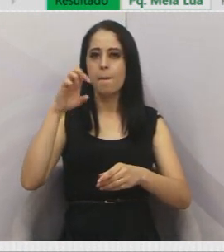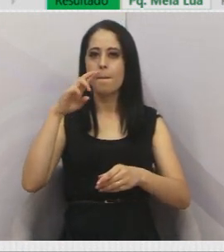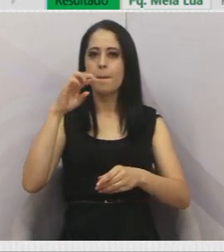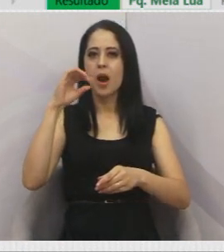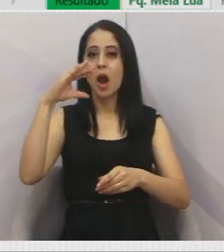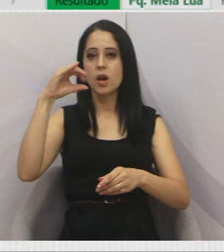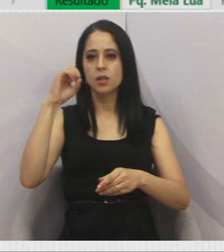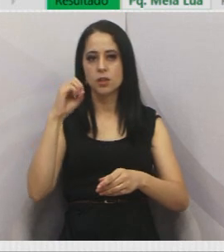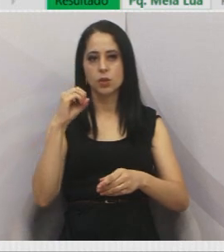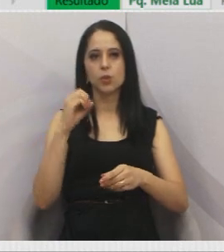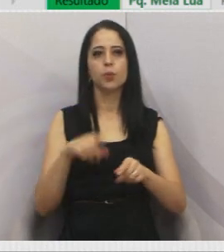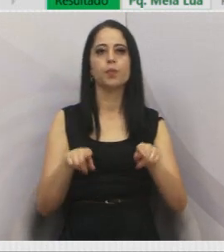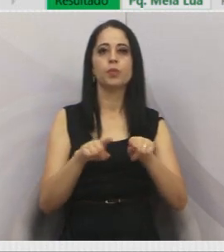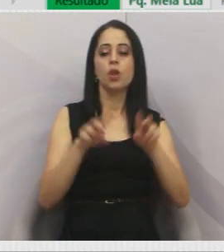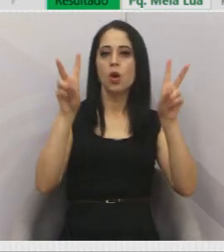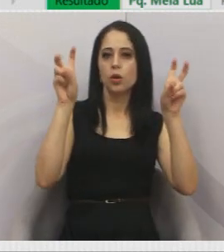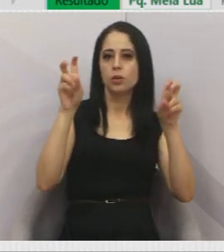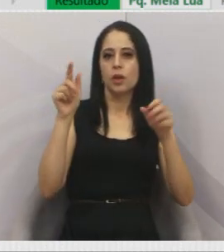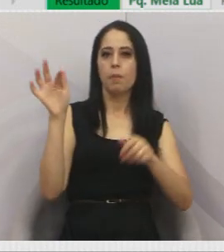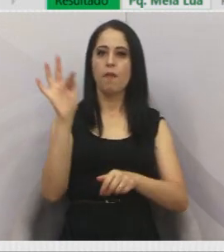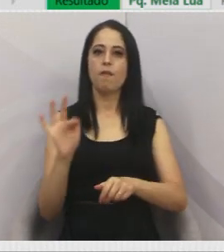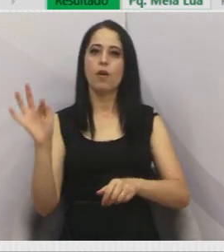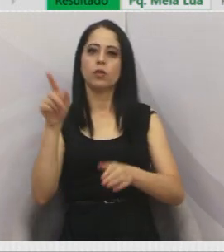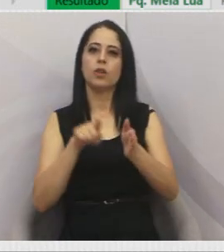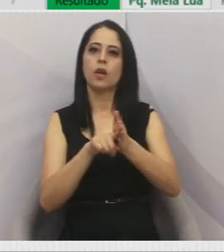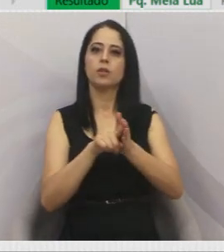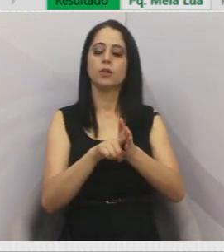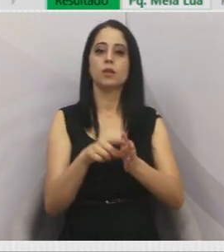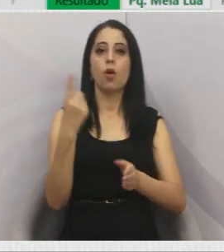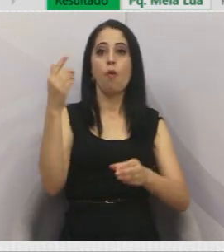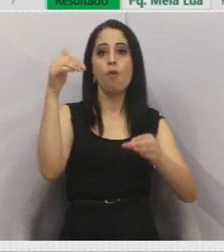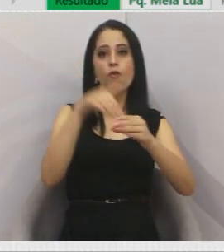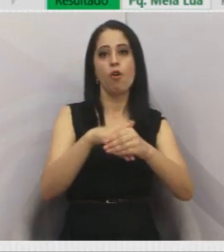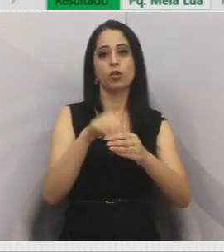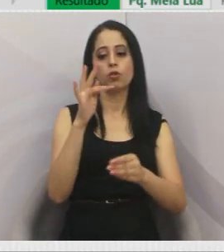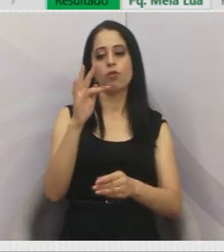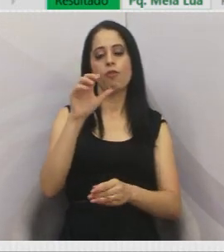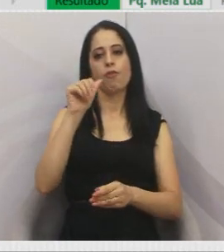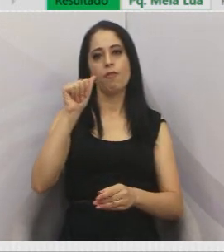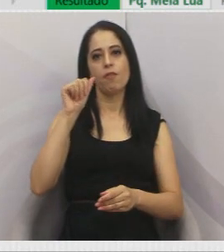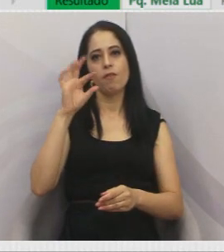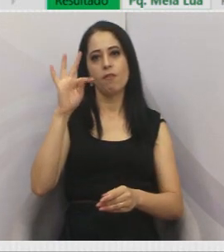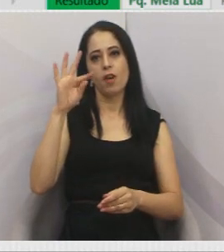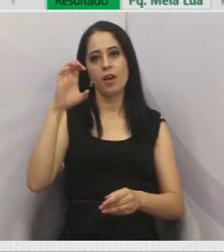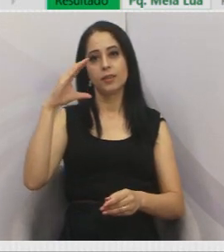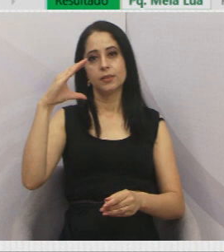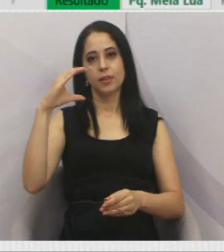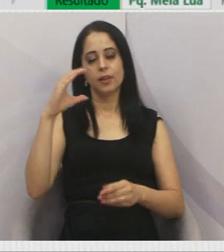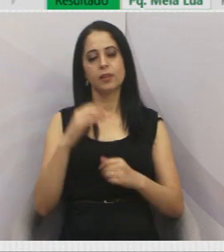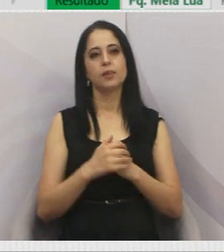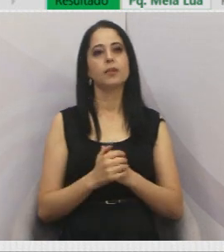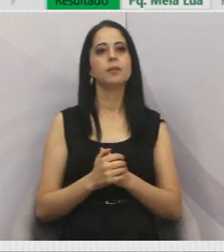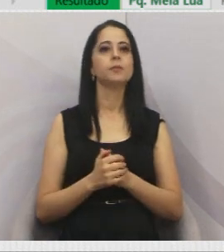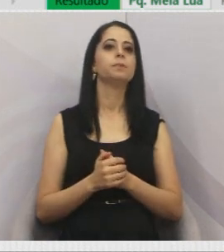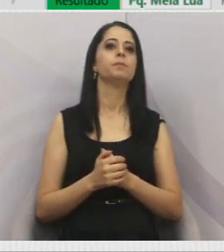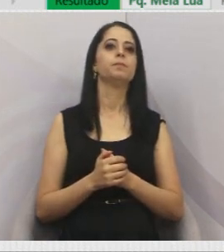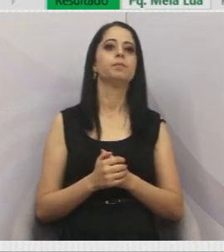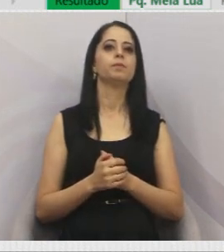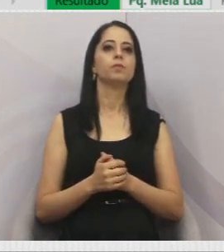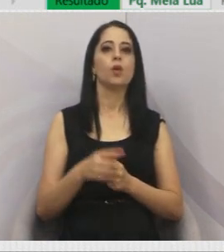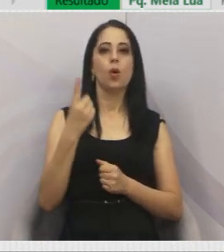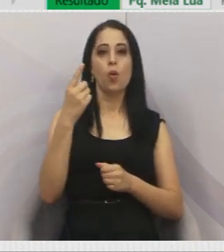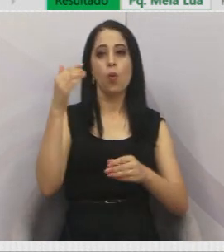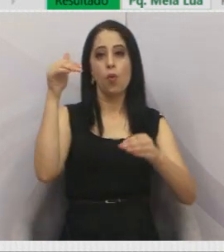Segmento entidades acadêmicas e de pesquisa, um voto FATEC Jacareí. Segmento organização da sociedade civil, um